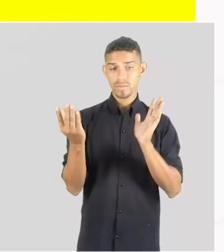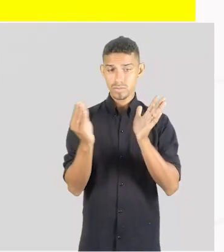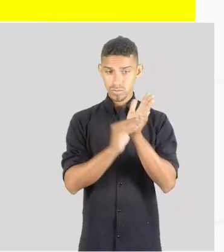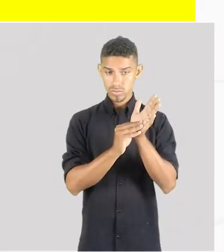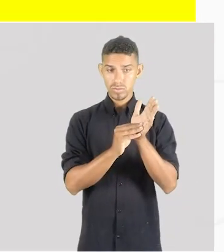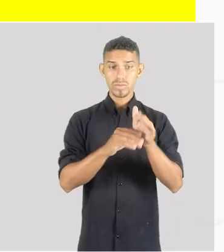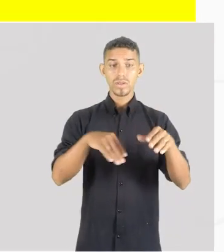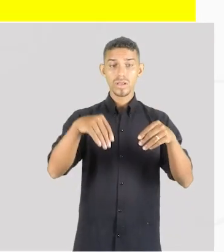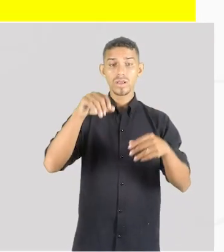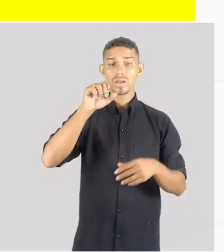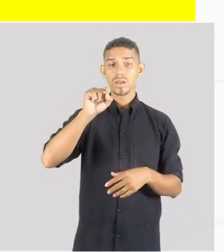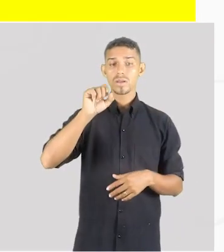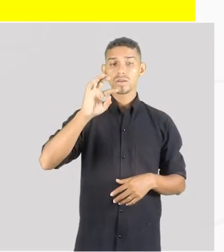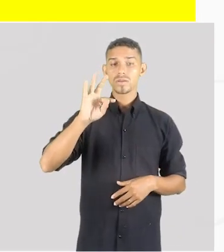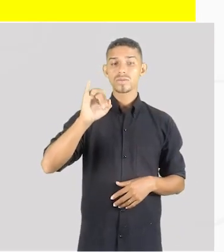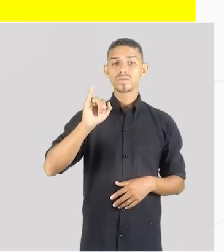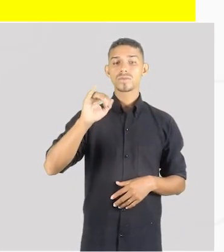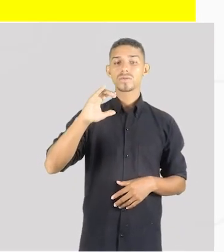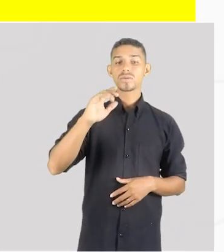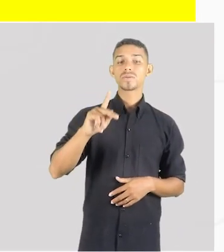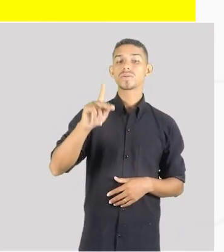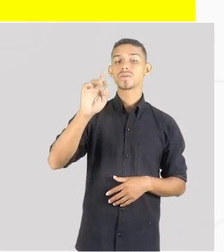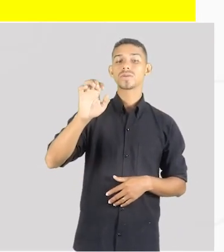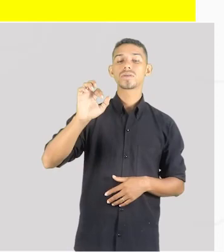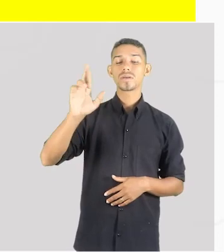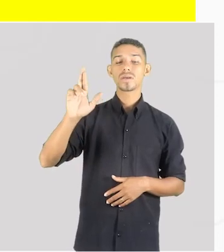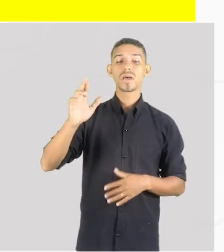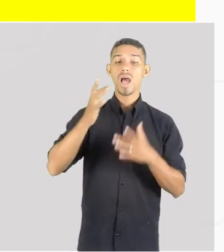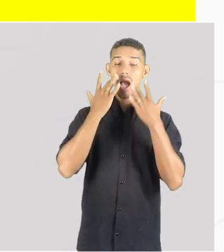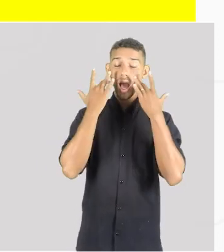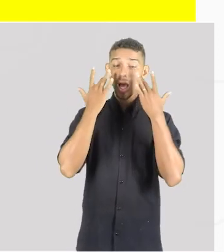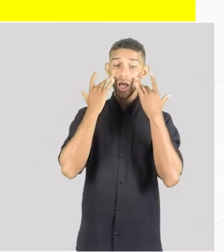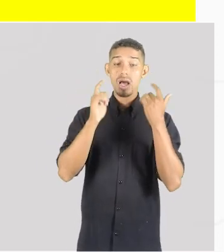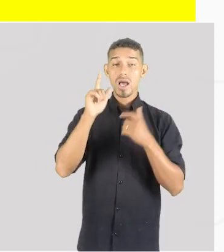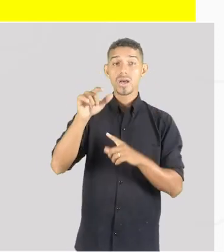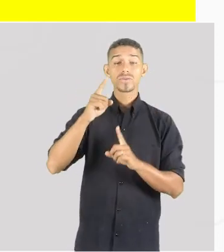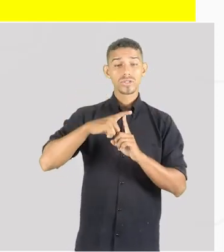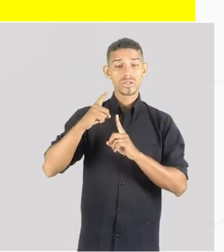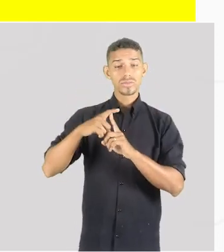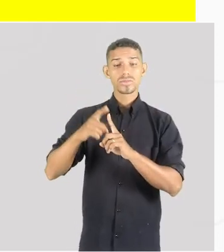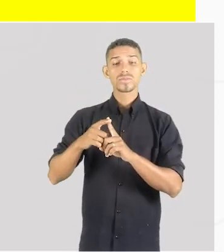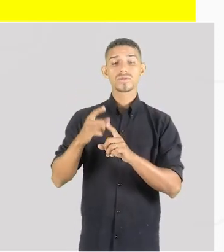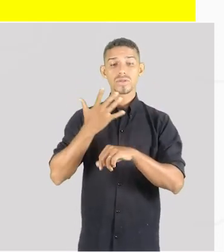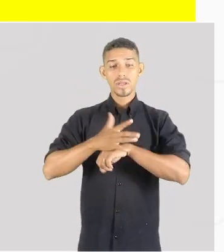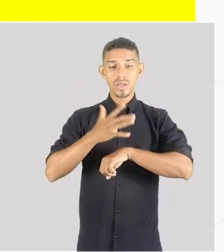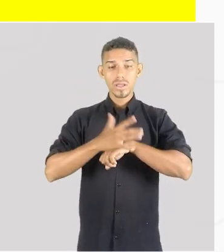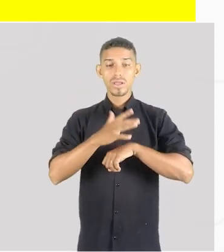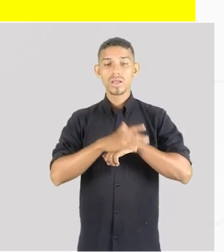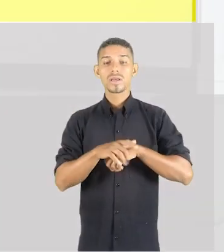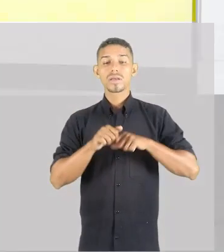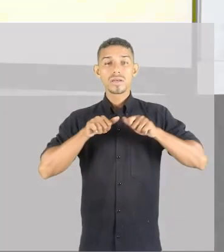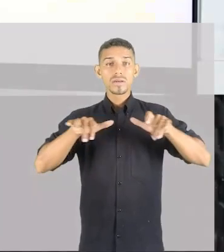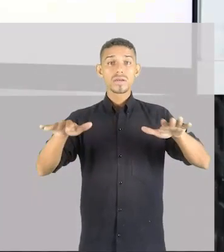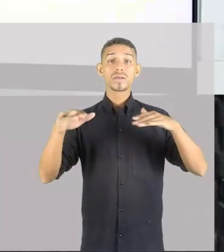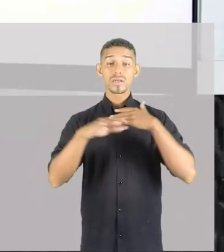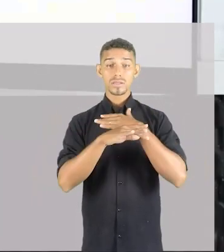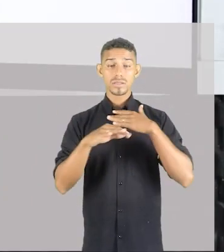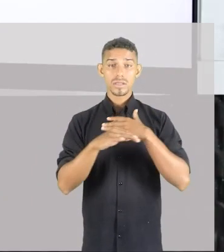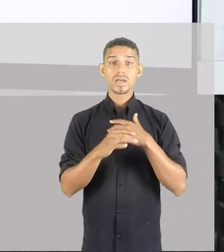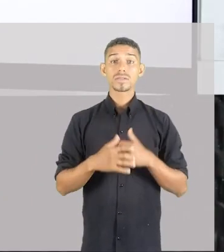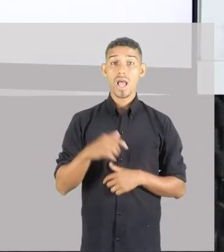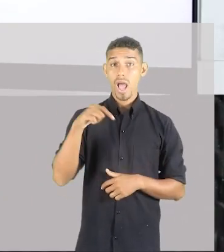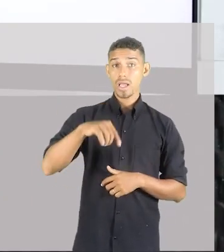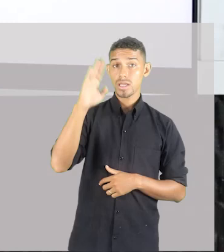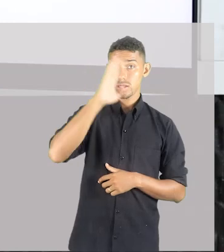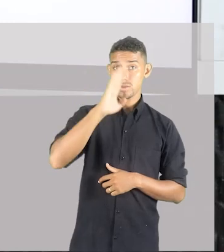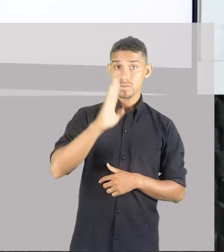o Stick Sticker arte ou arte em adesivo é um tipo de arte que utiliza aplicação de adesivos espalhados pela cidade aqui